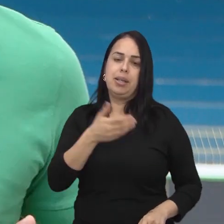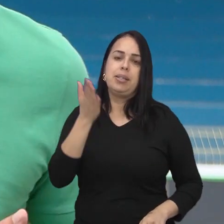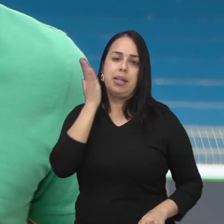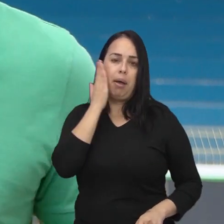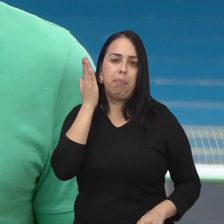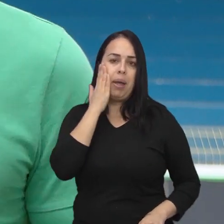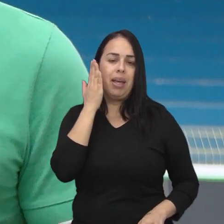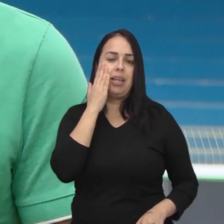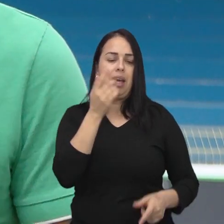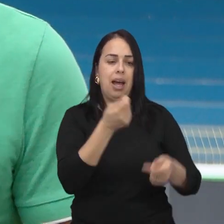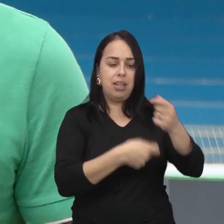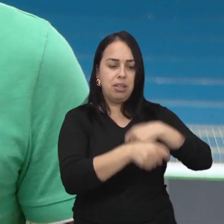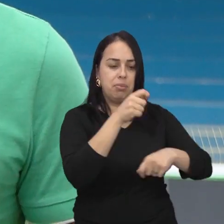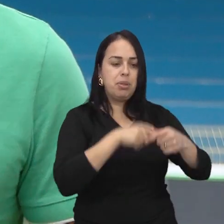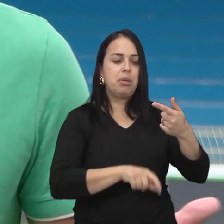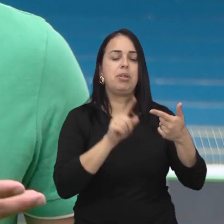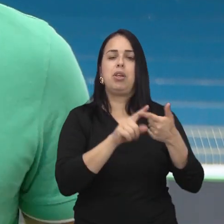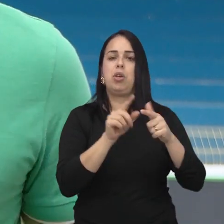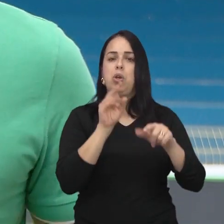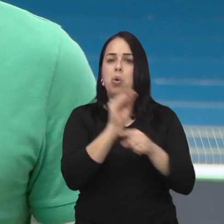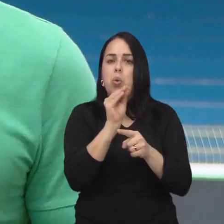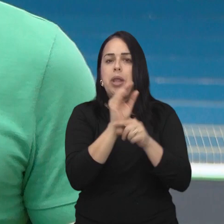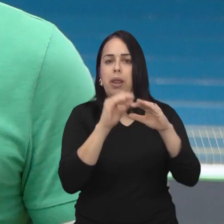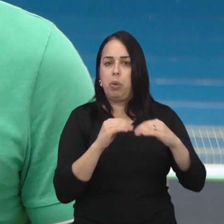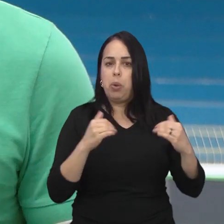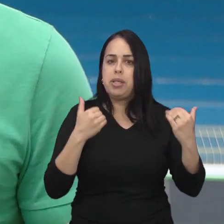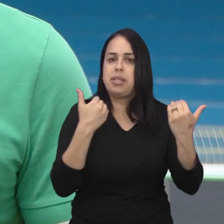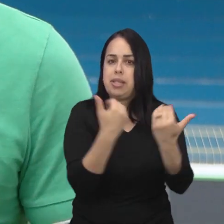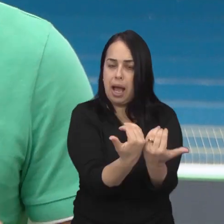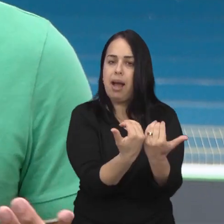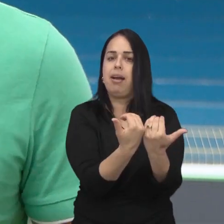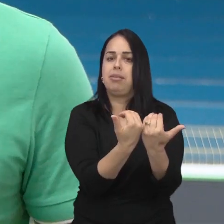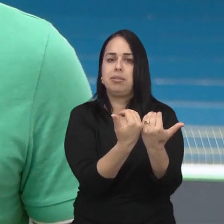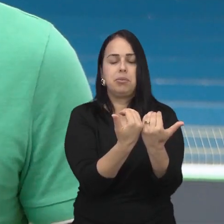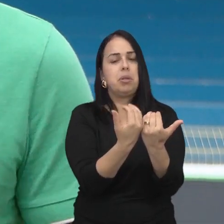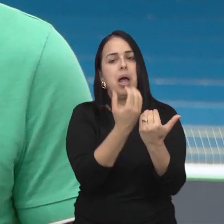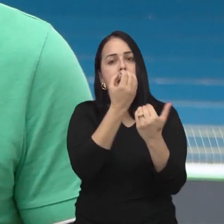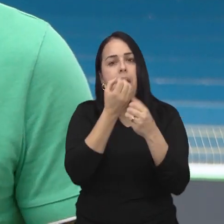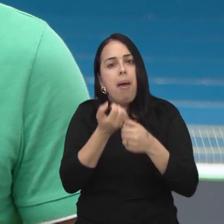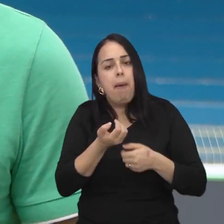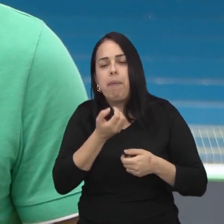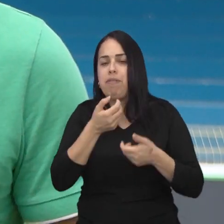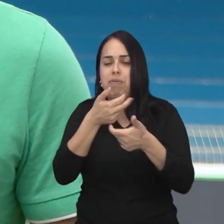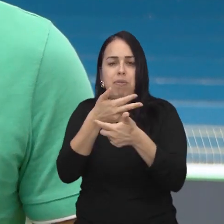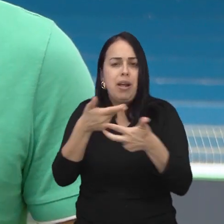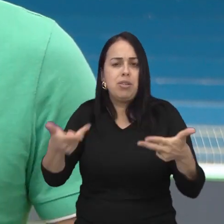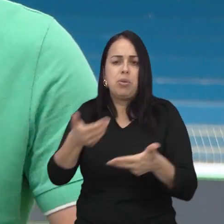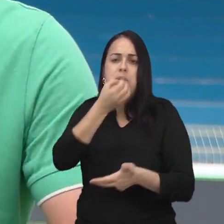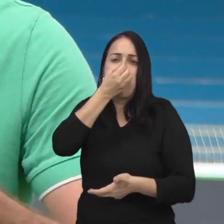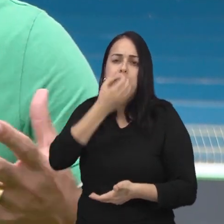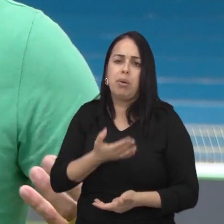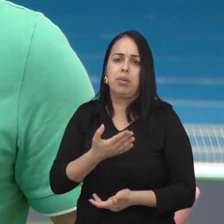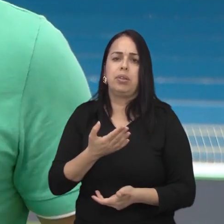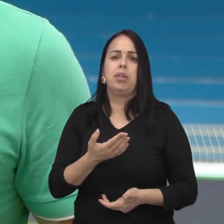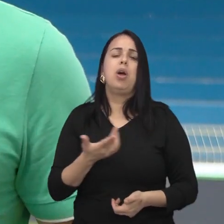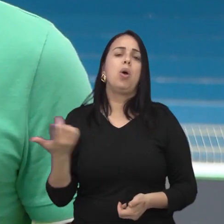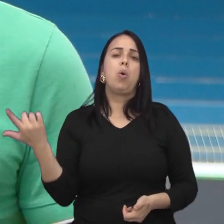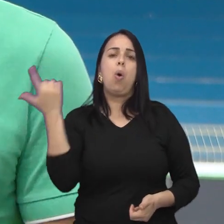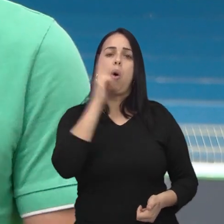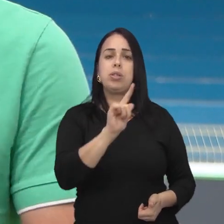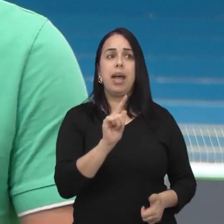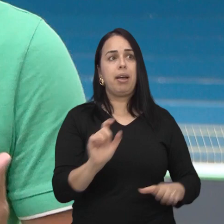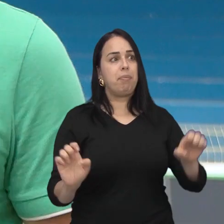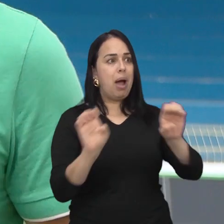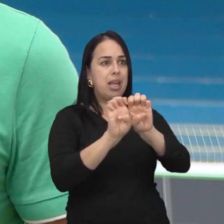a concessão e a administração própria de um estádio como o Martins Pereira só traz benefícios, né? Você consegue montar toda a